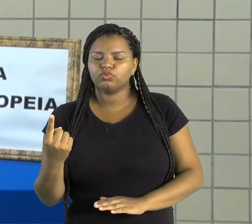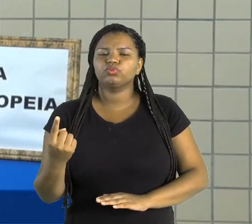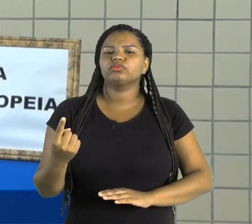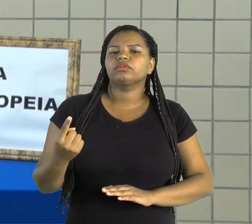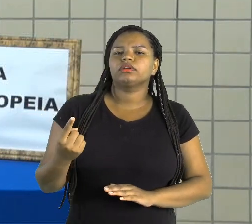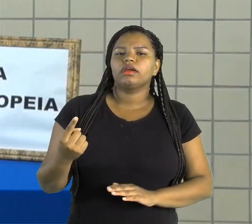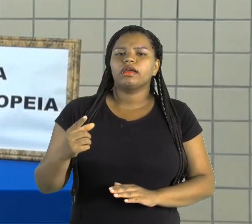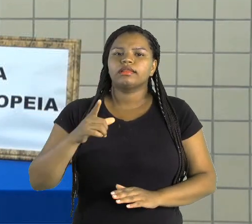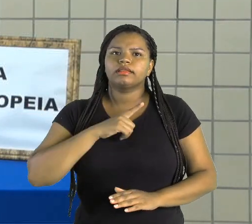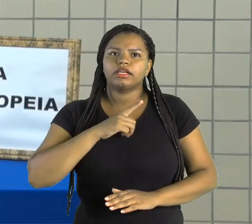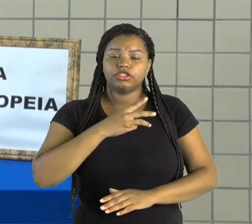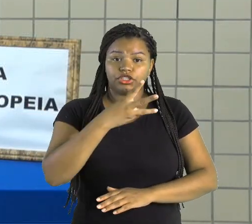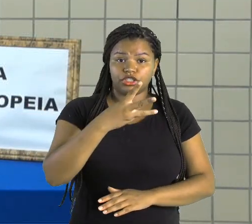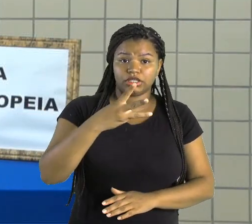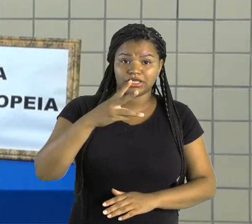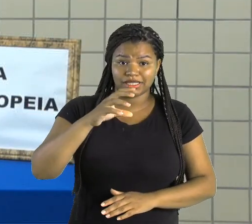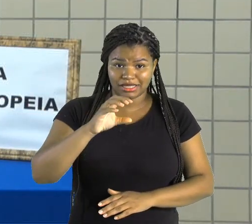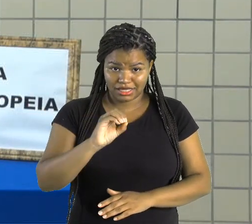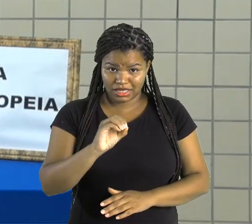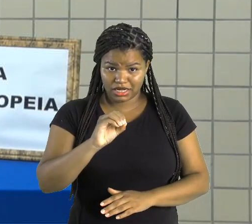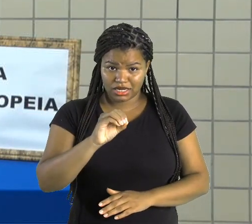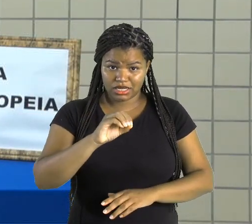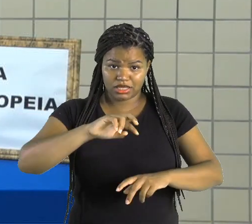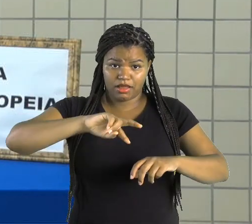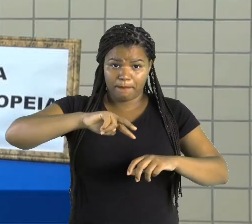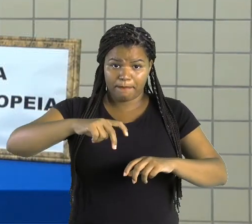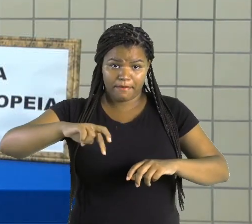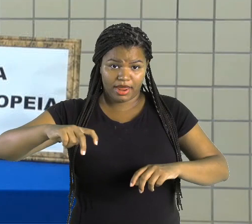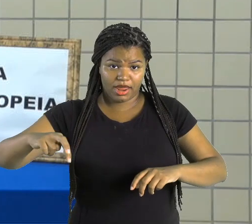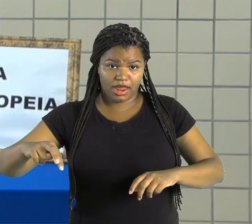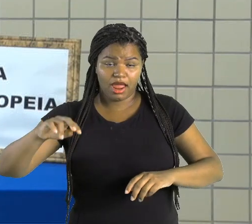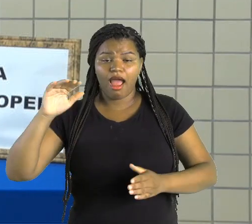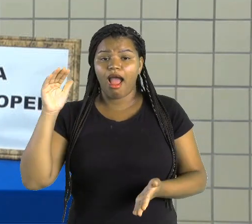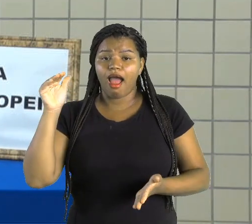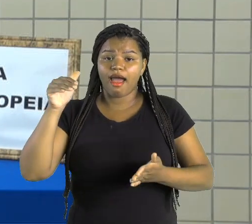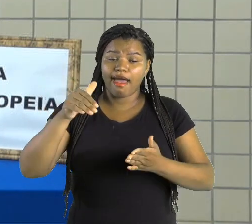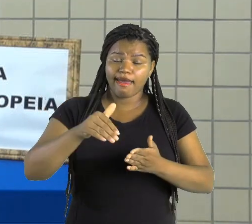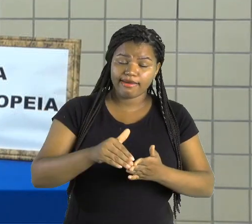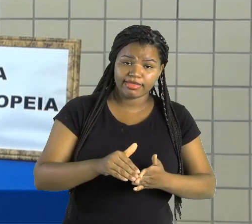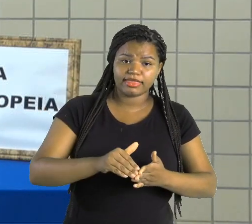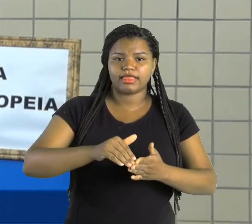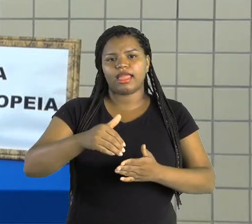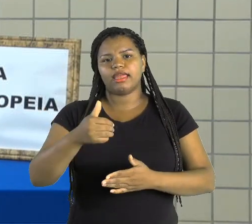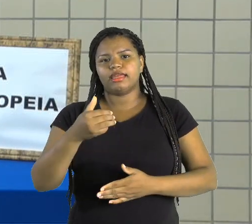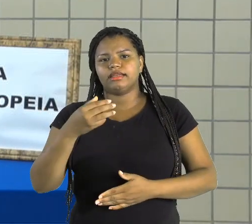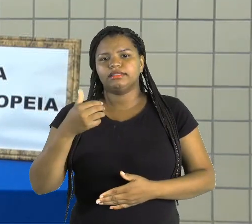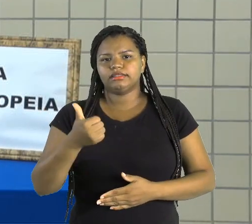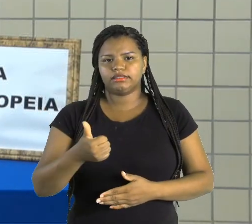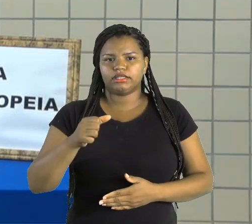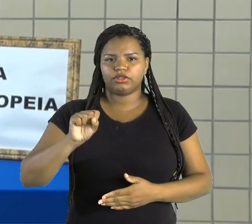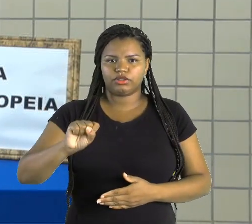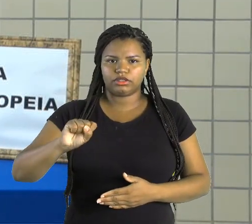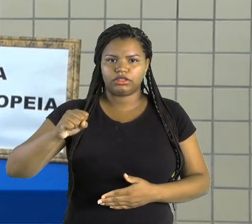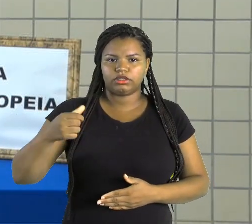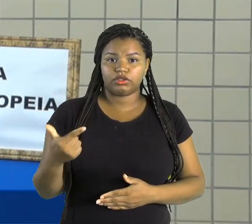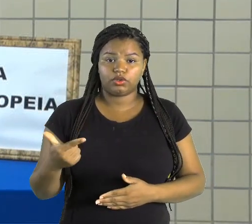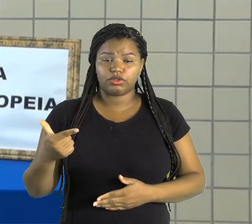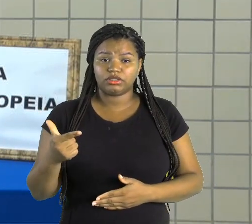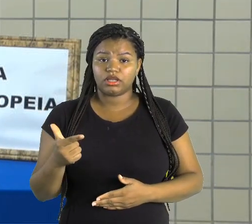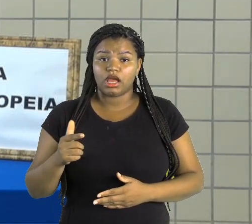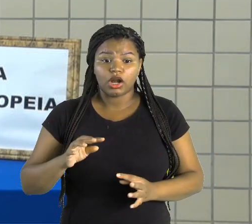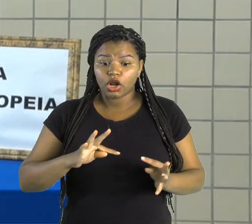até 382. Ou seja, nem toda centopeia tem 100 pés. Mas